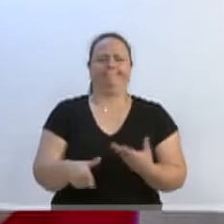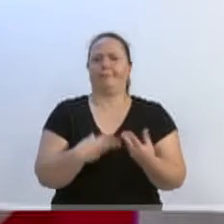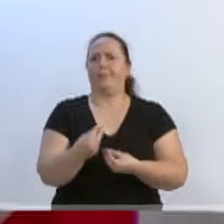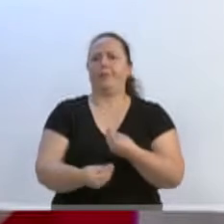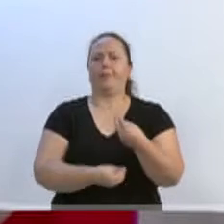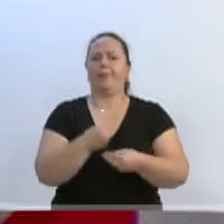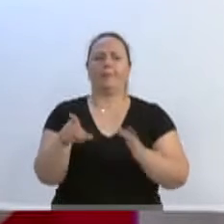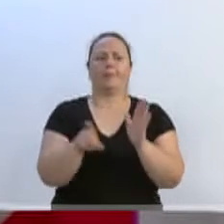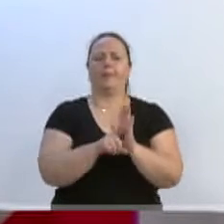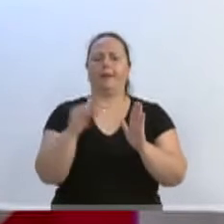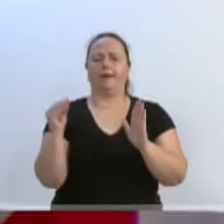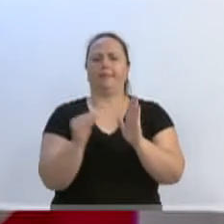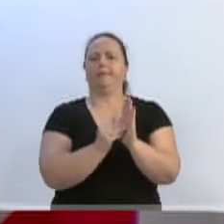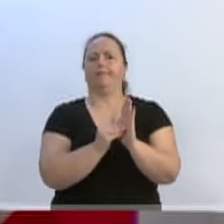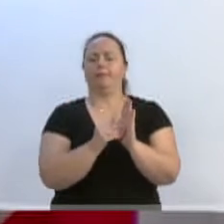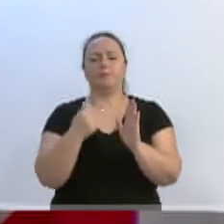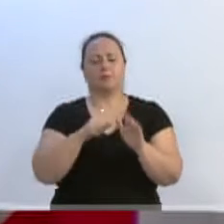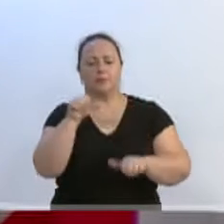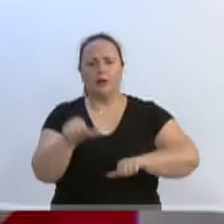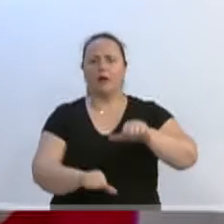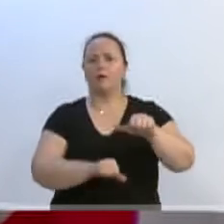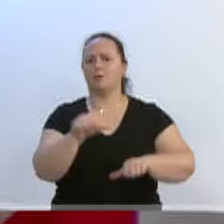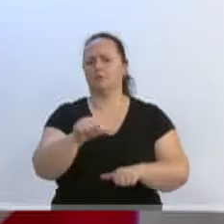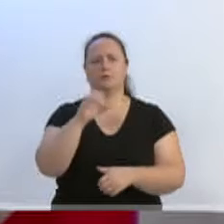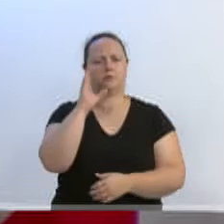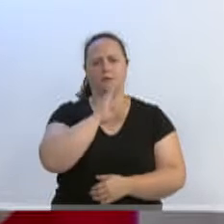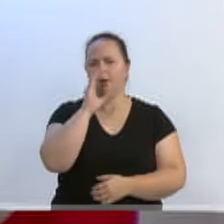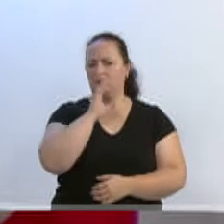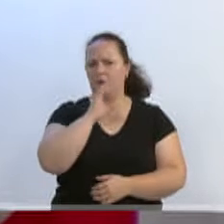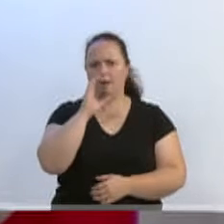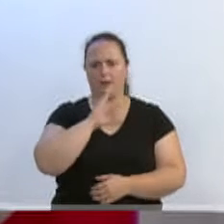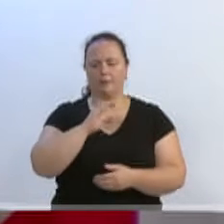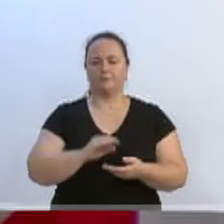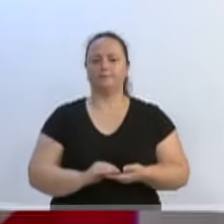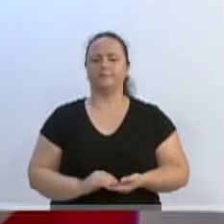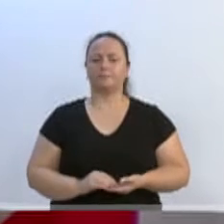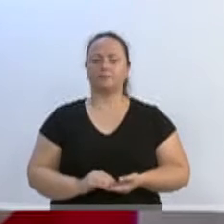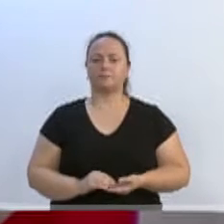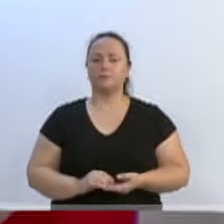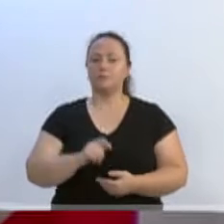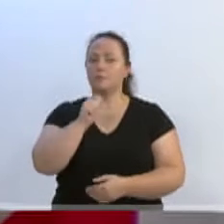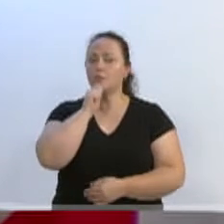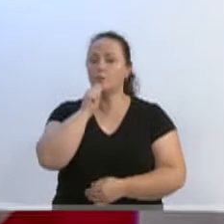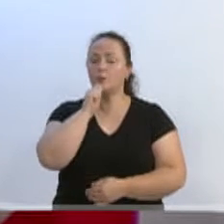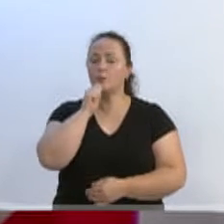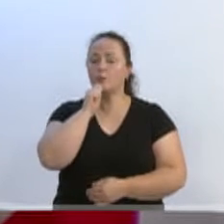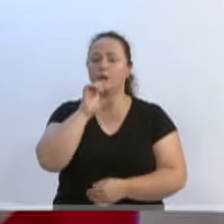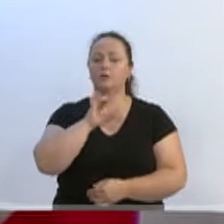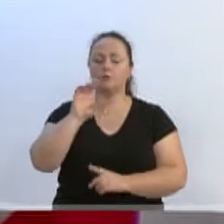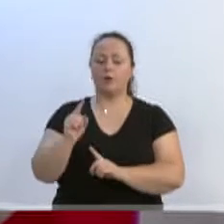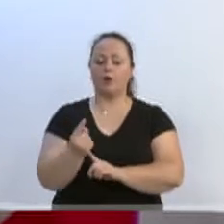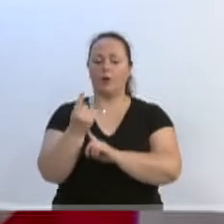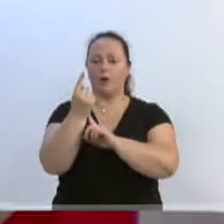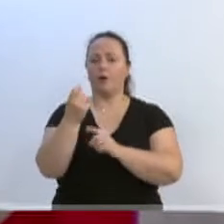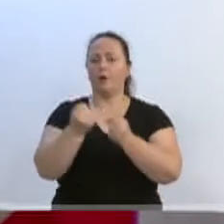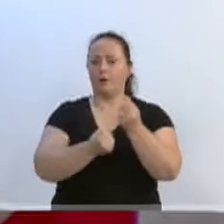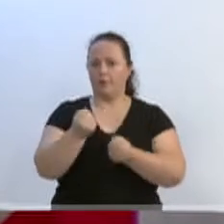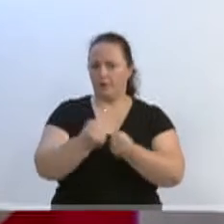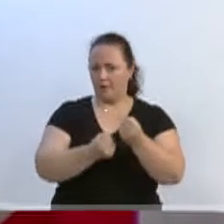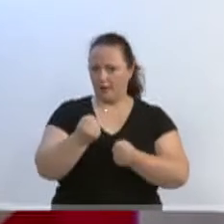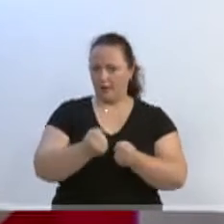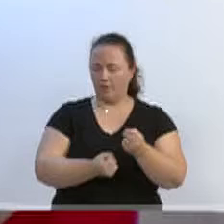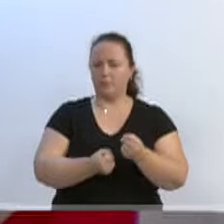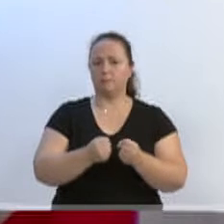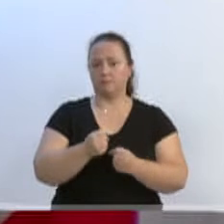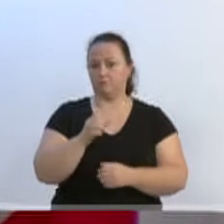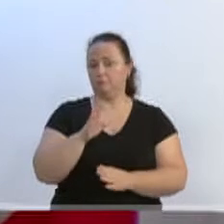na lei nós temos que fazer a alteração e rápida ascensão só é dada para um único imóvel do contribuinte